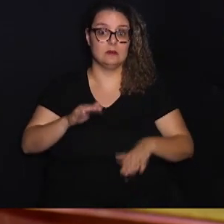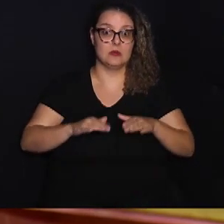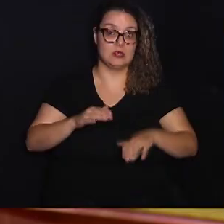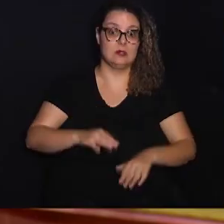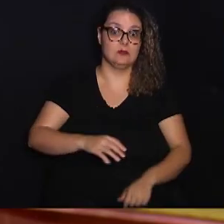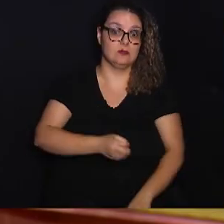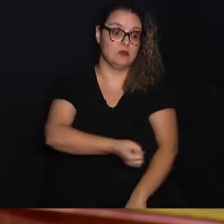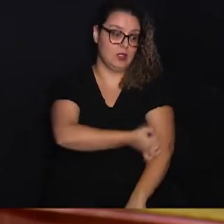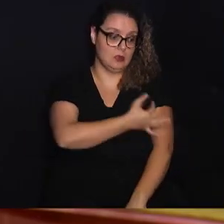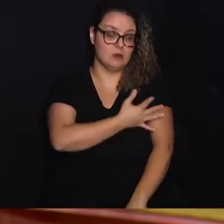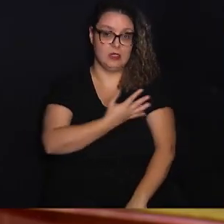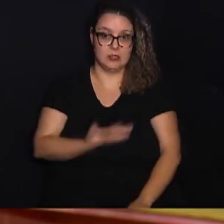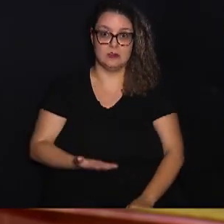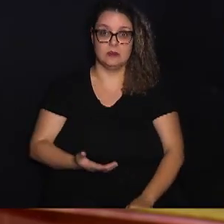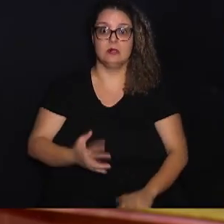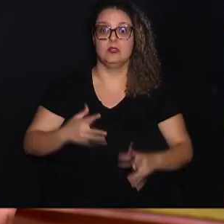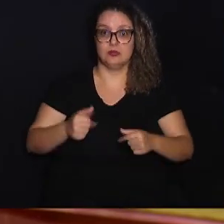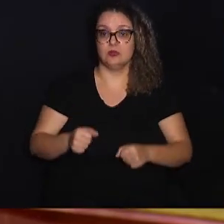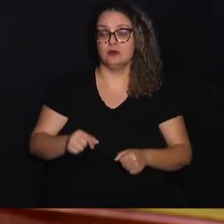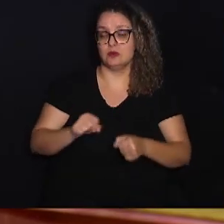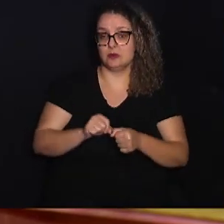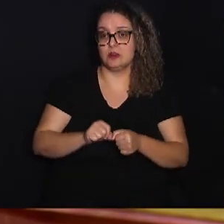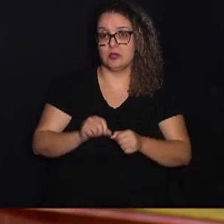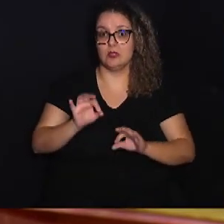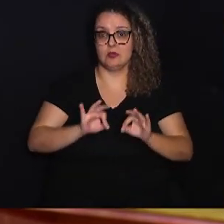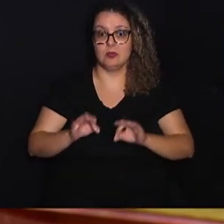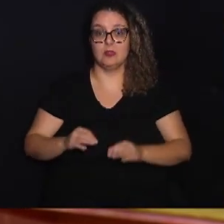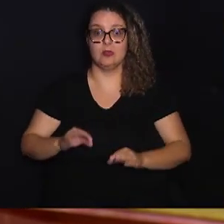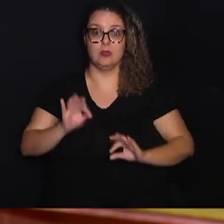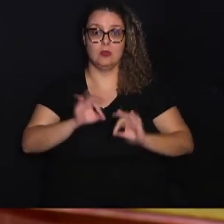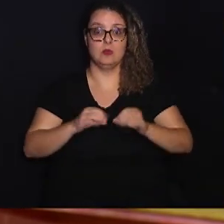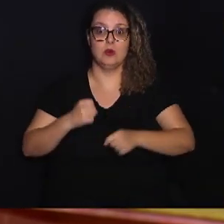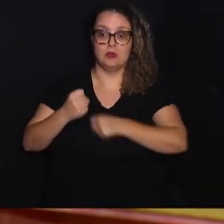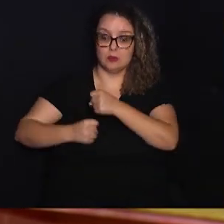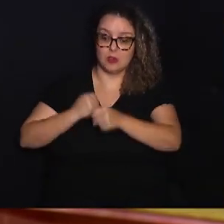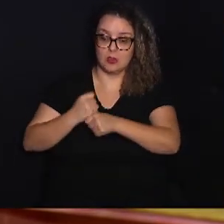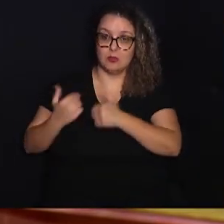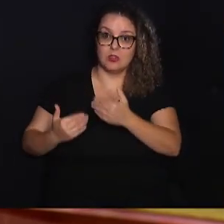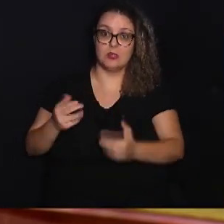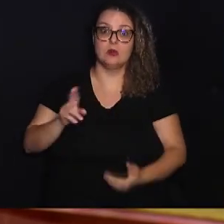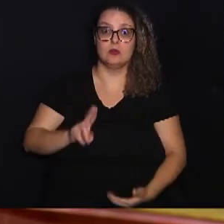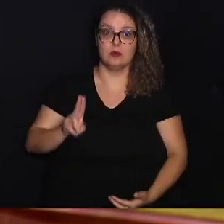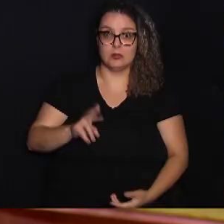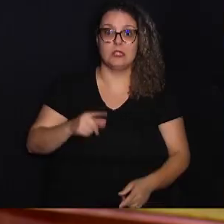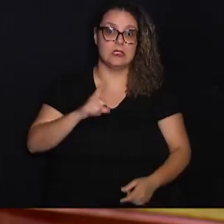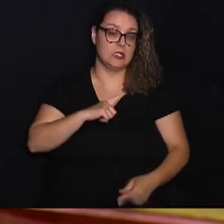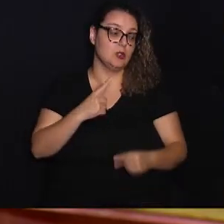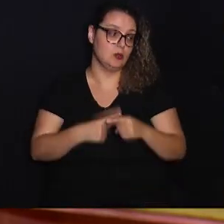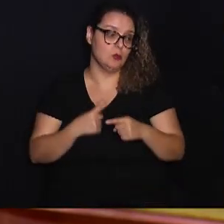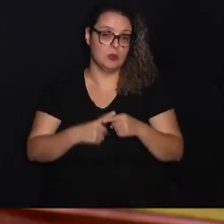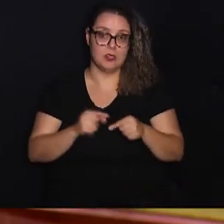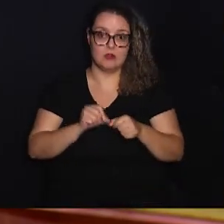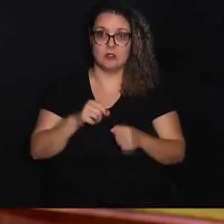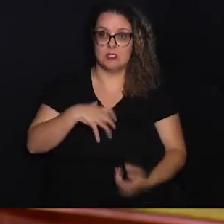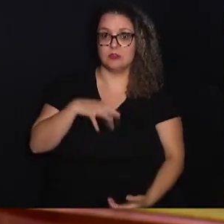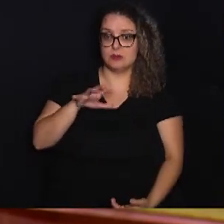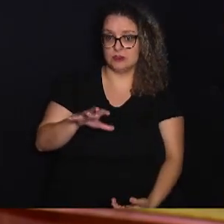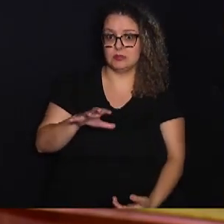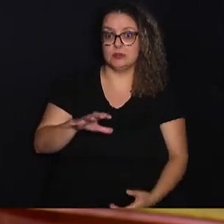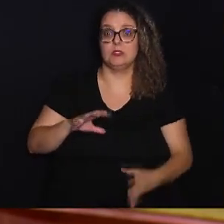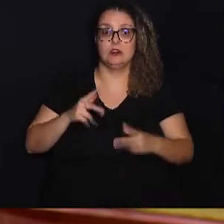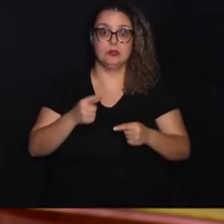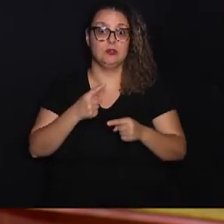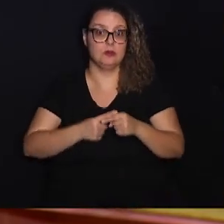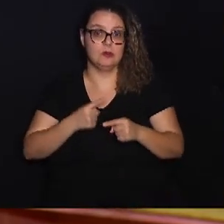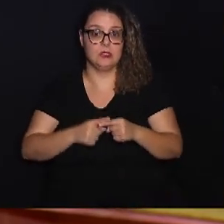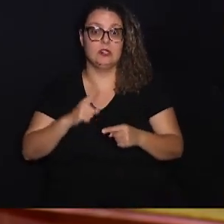que eles fazem tem uma aplicação. É um projeto que eles levam durante o ano todo e tem uma aplicação, tem um porquê fazer aquilo. E todo esse porquê